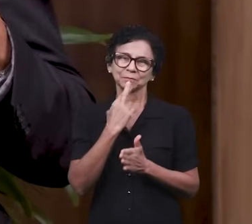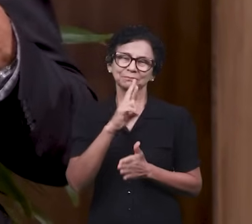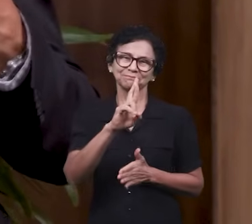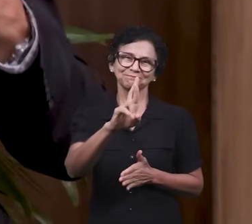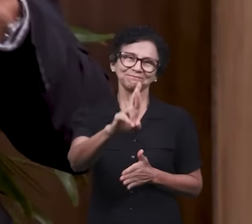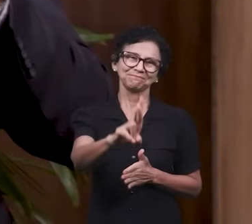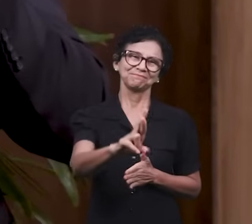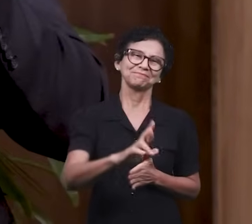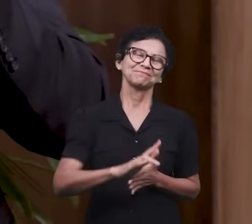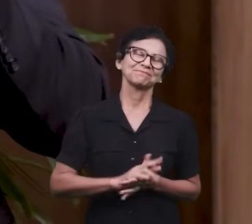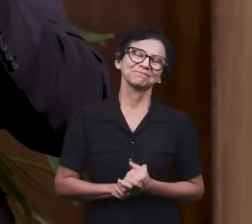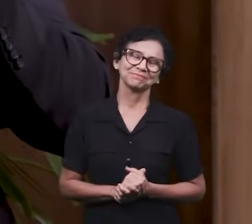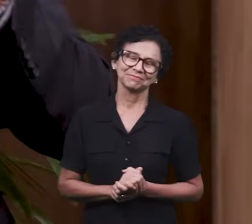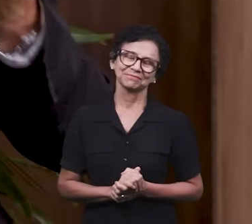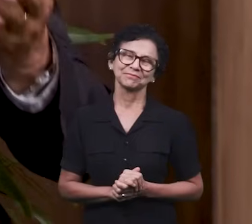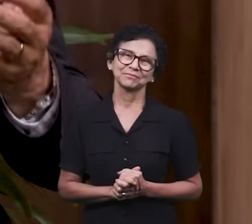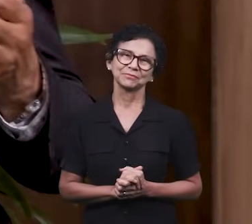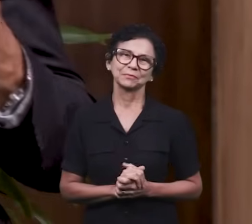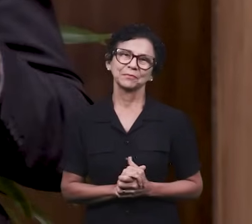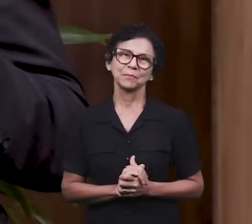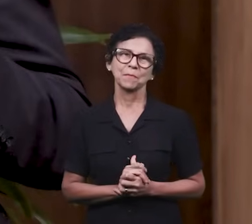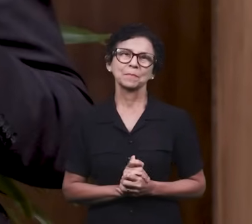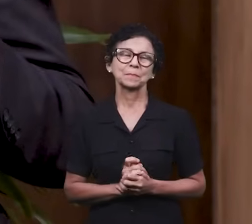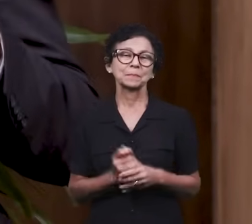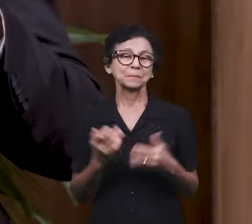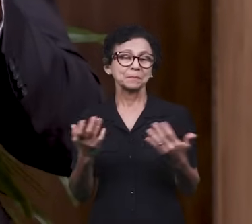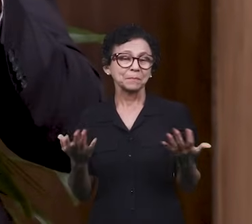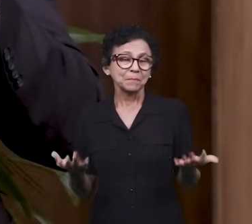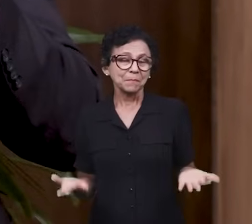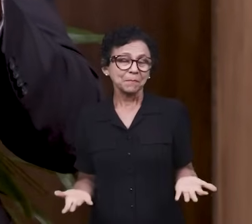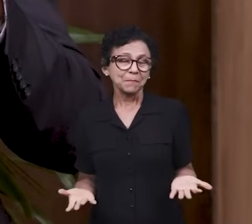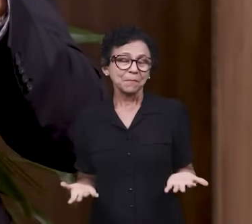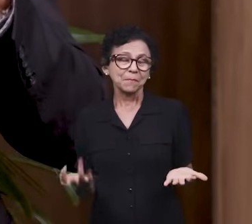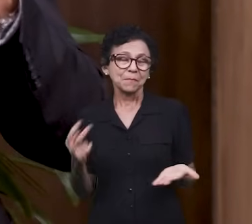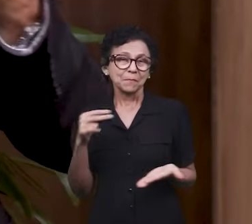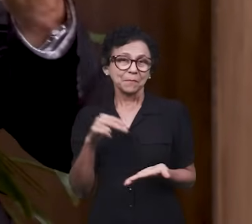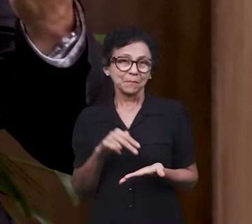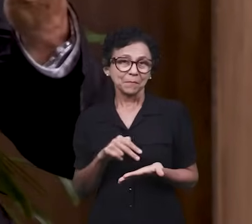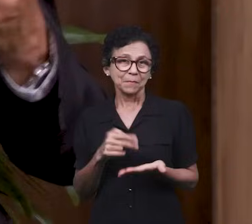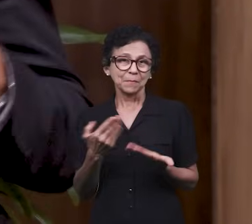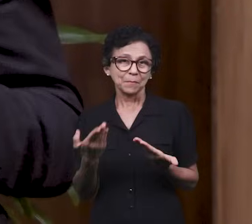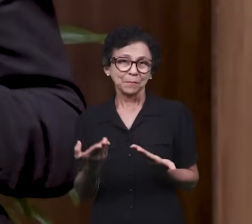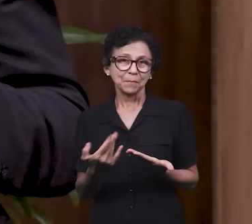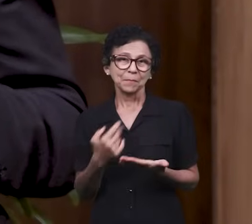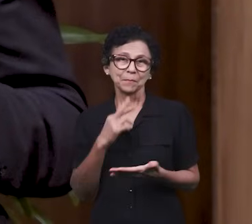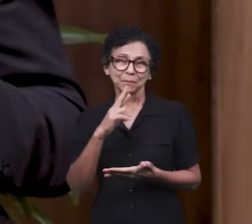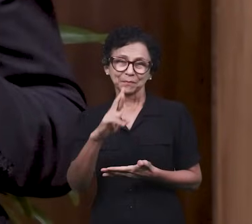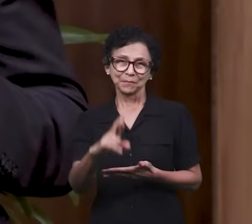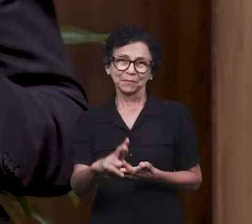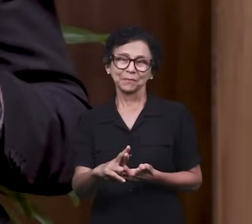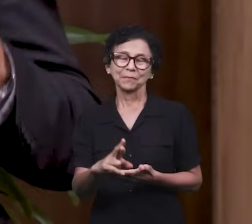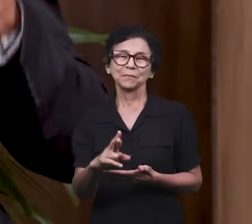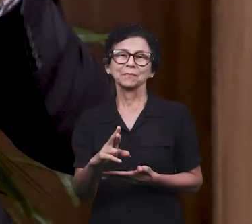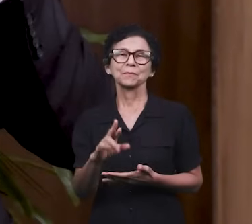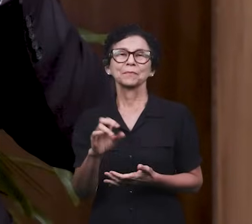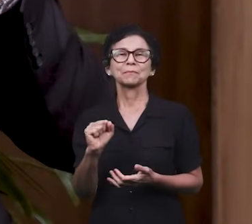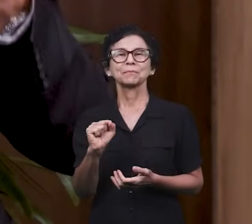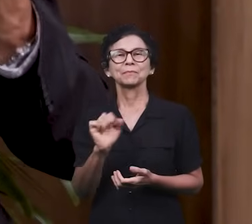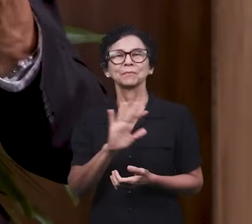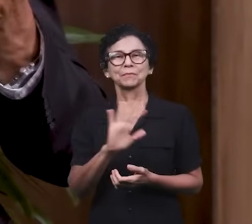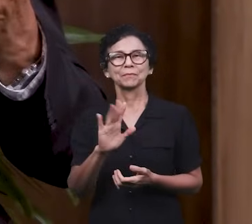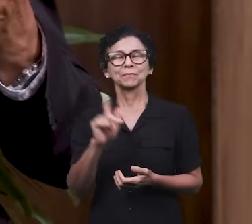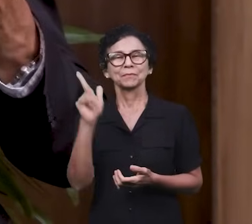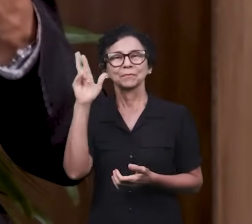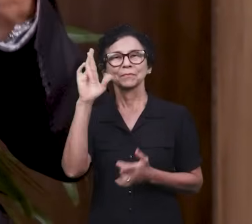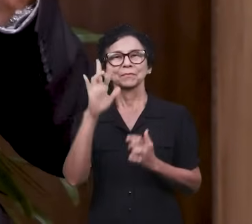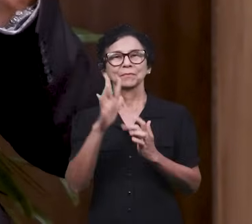os seus questionamentos, dirimir as suas dúvidas. Nós estamos aqui exatamente para isso. Amém? Nós despedimos